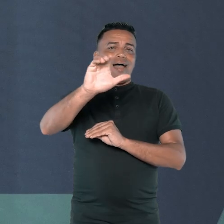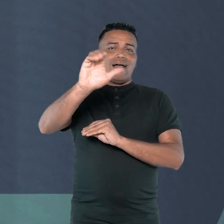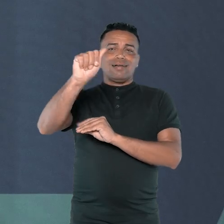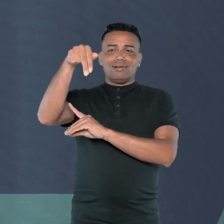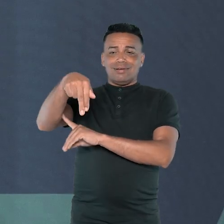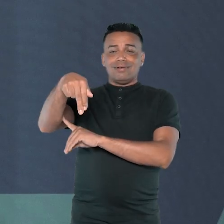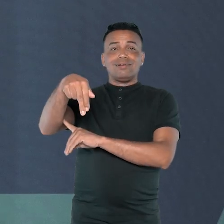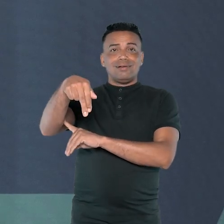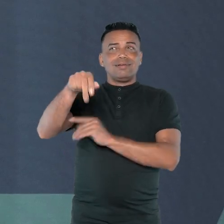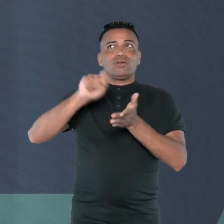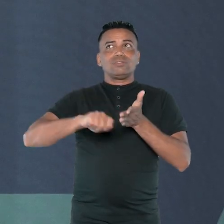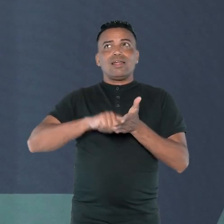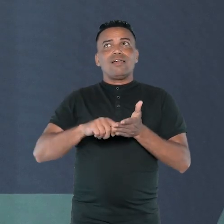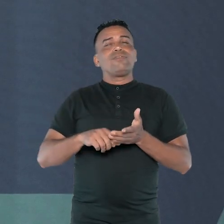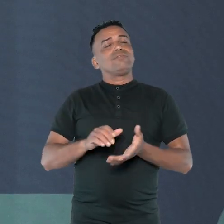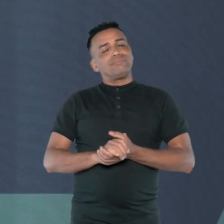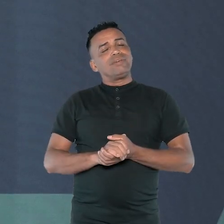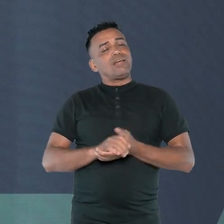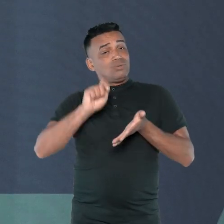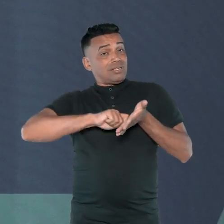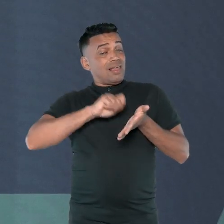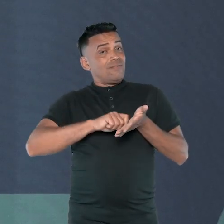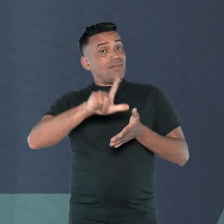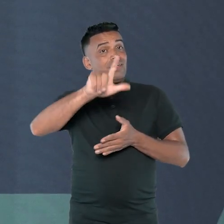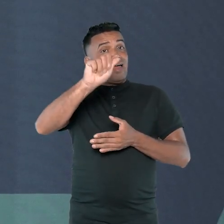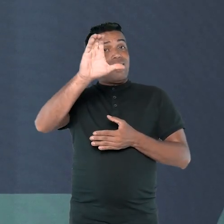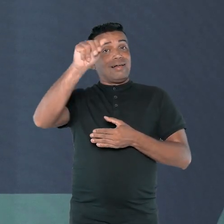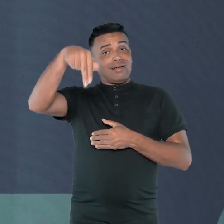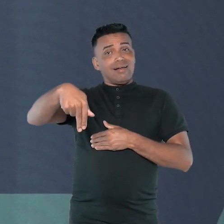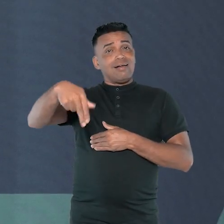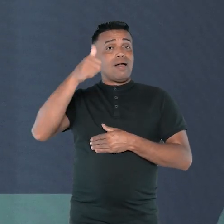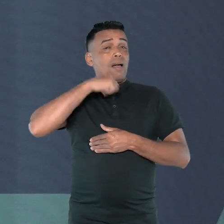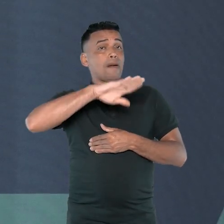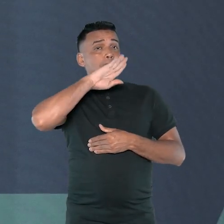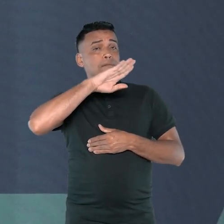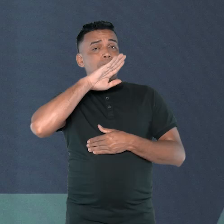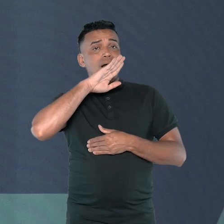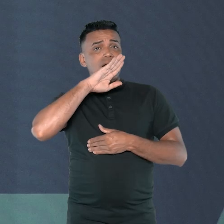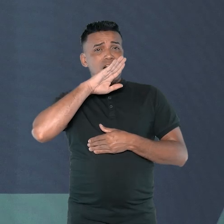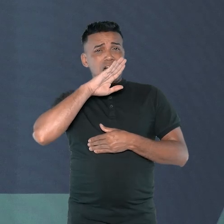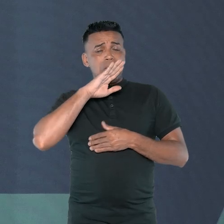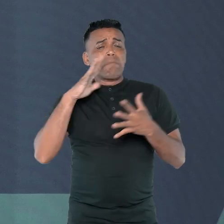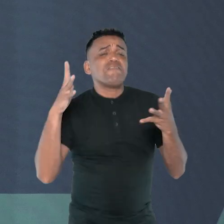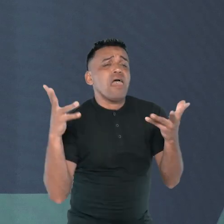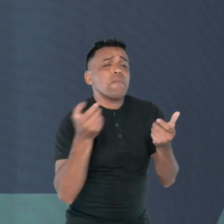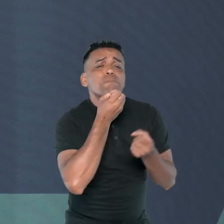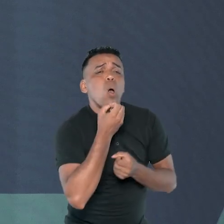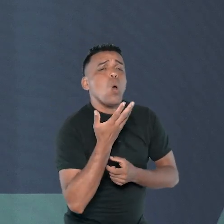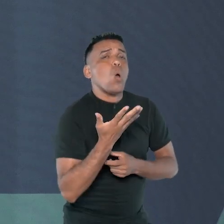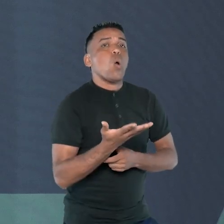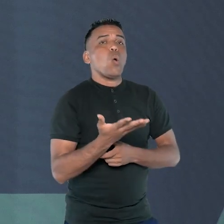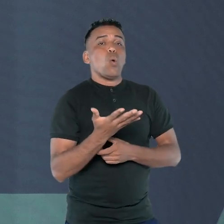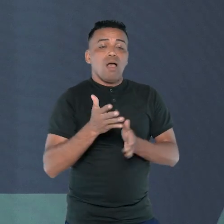escreve: afinal, vale lembrar que Lacan diz que uma mãe não deve ser suficientemente boa, o que está no caminho